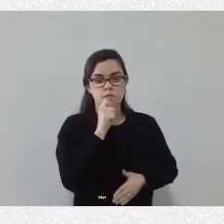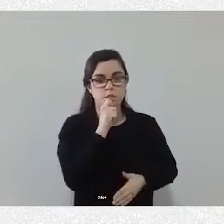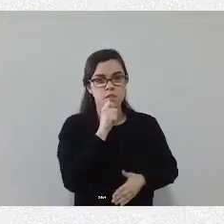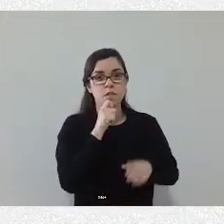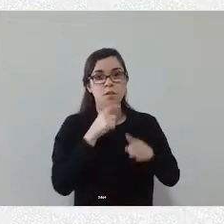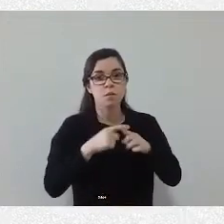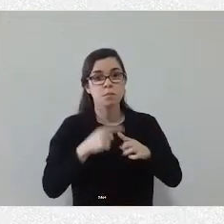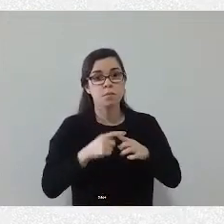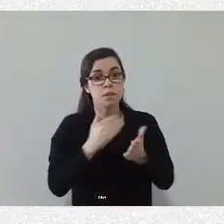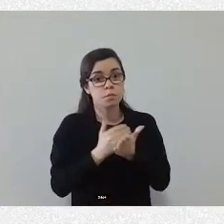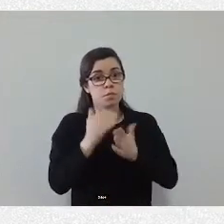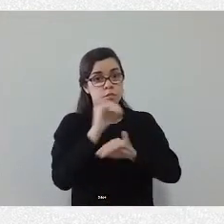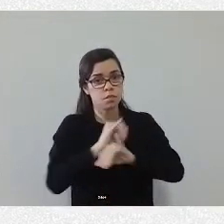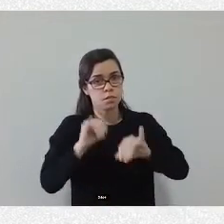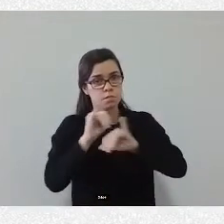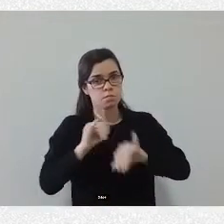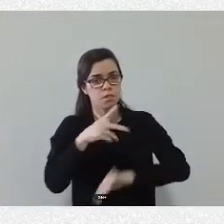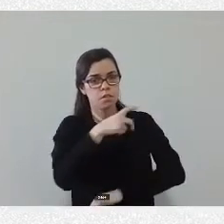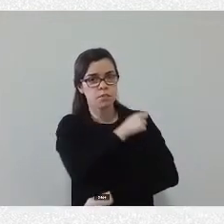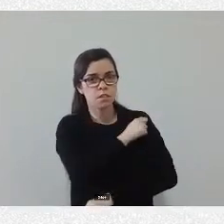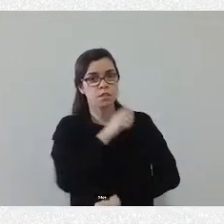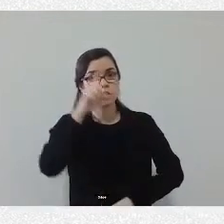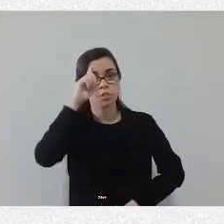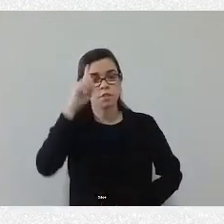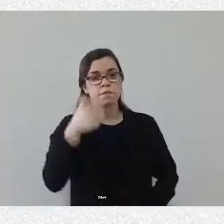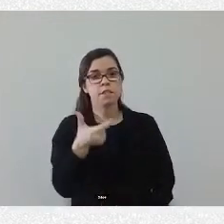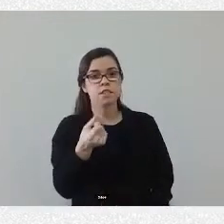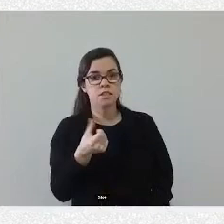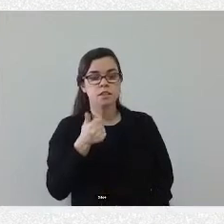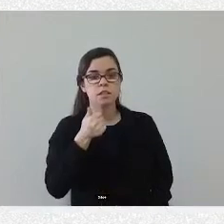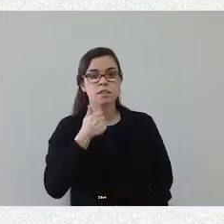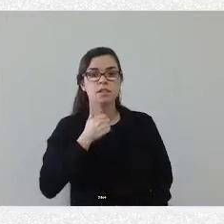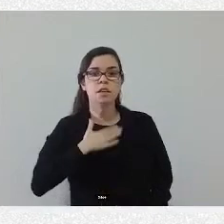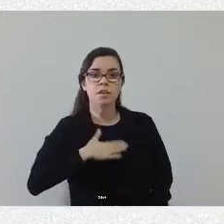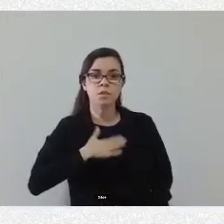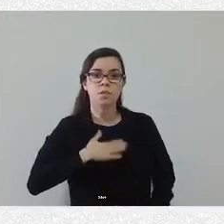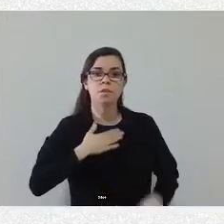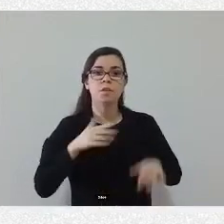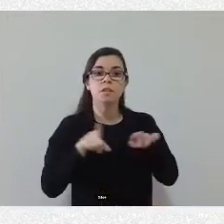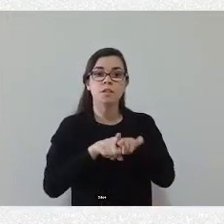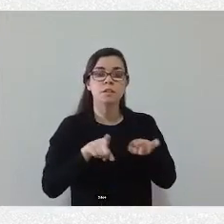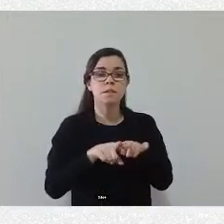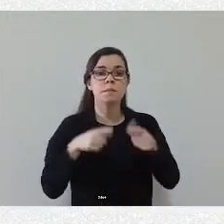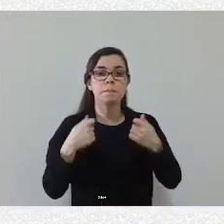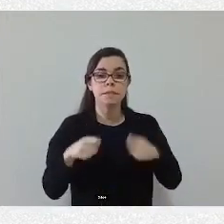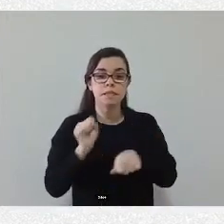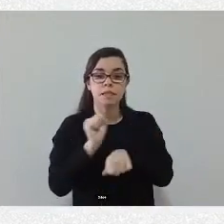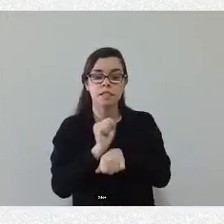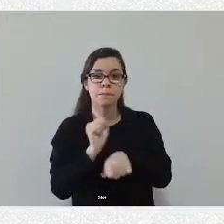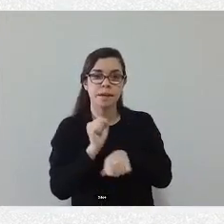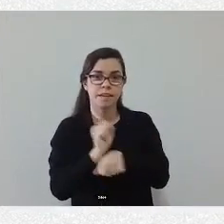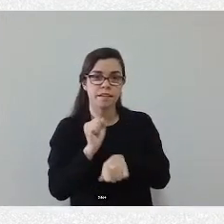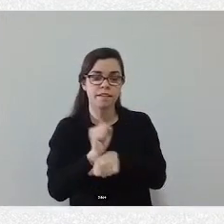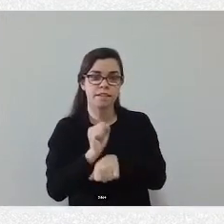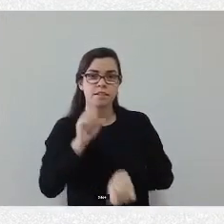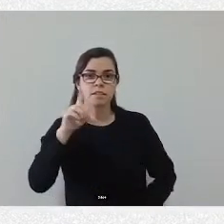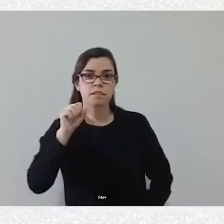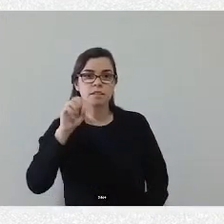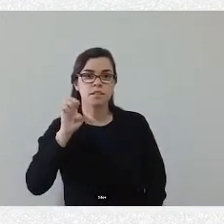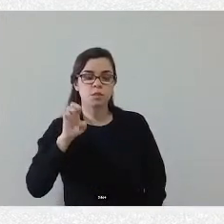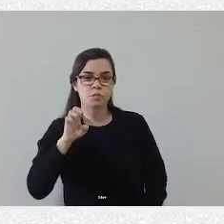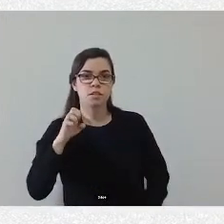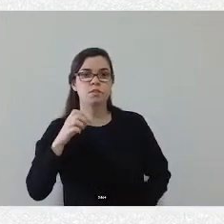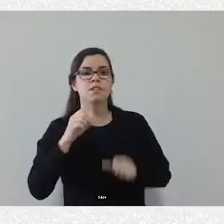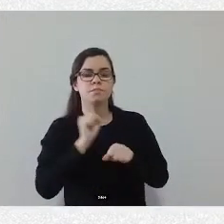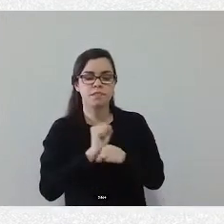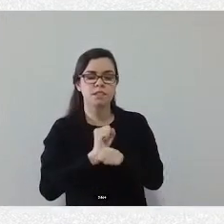agosto, e, portanto, ainda não temos o intervalo preconizado e mantido ainda pelo Ministério da Saúde das 12